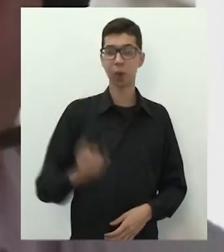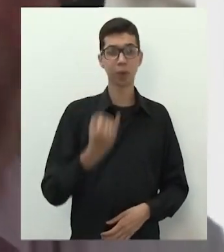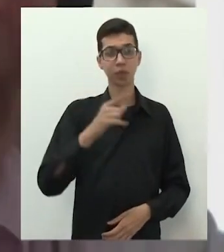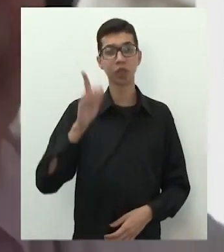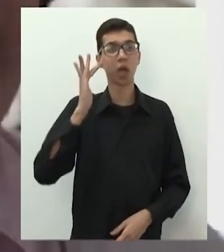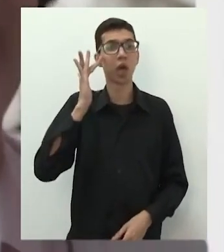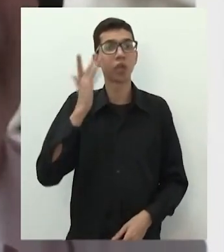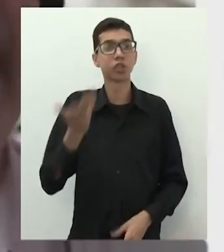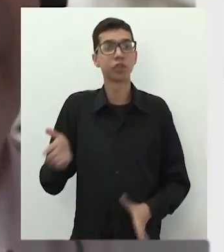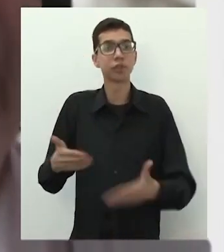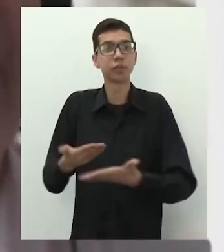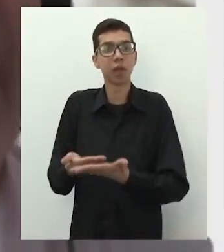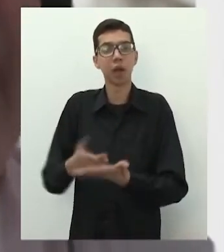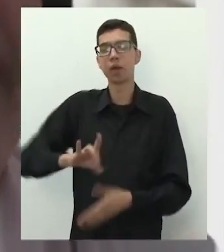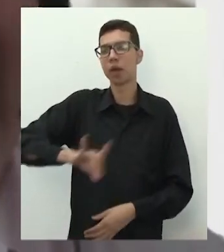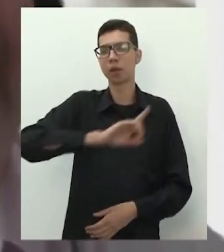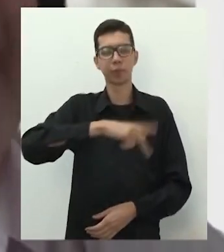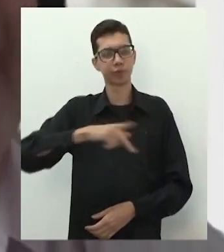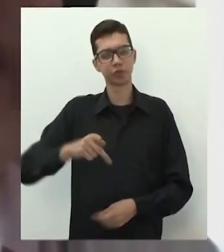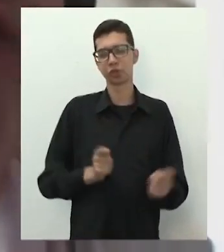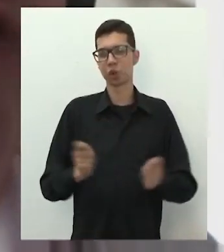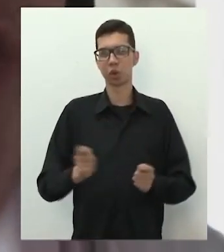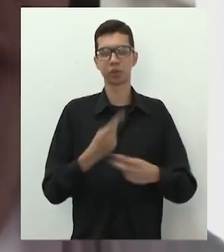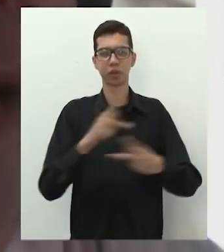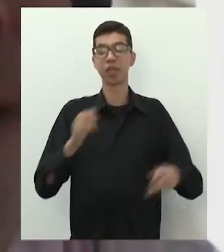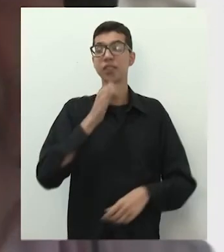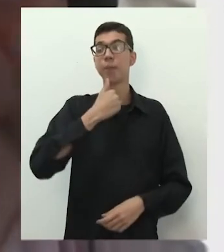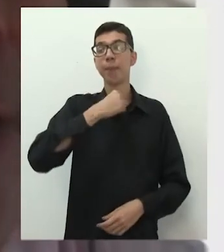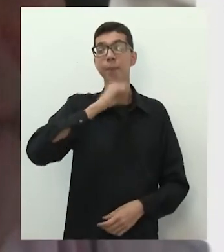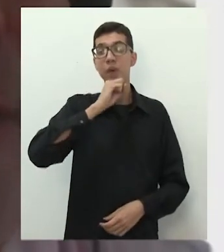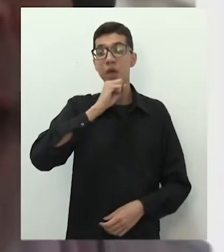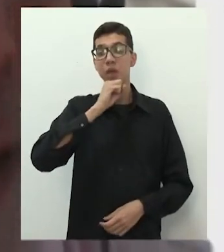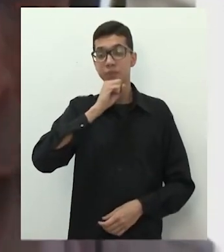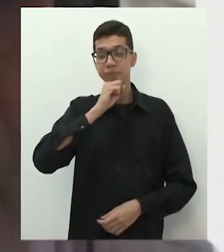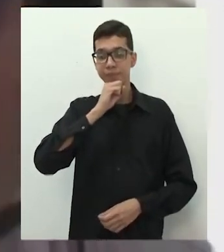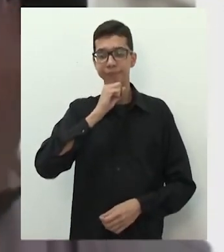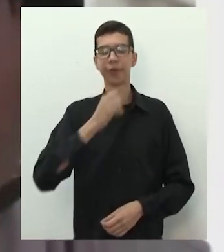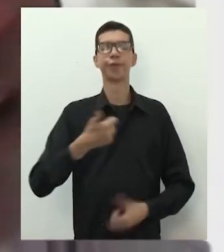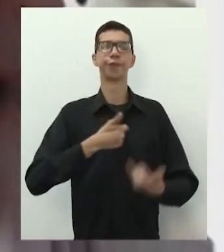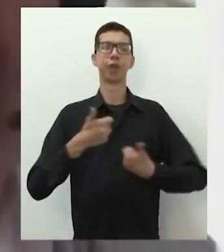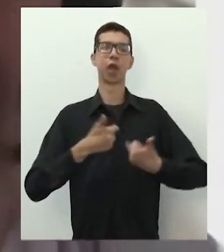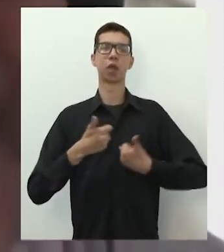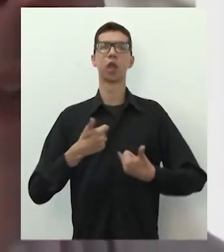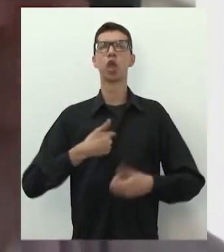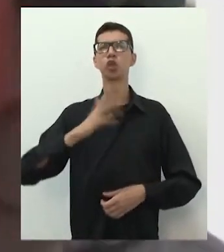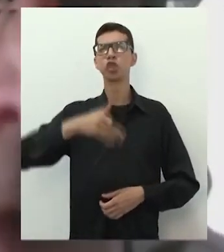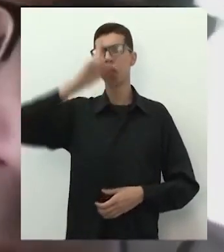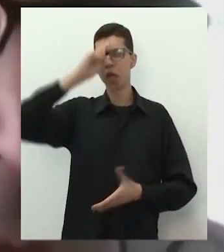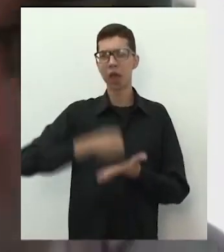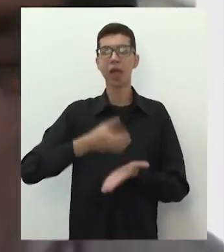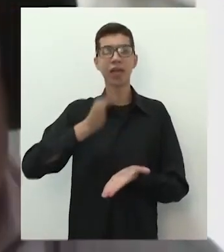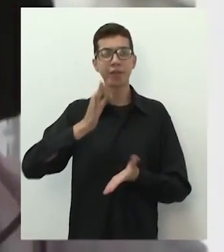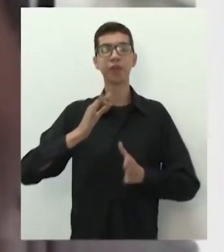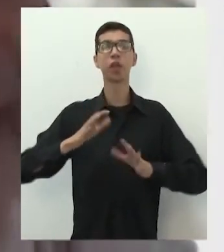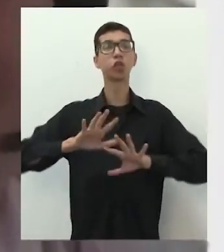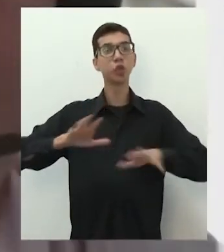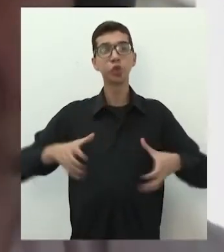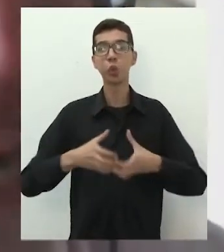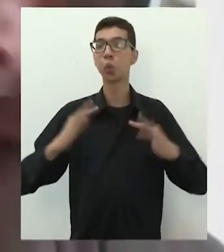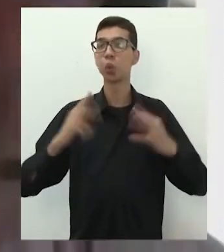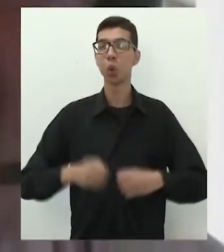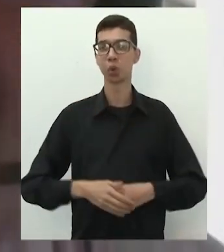momento. E quando chegar o momento, aí vocês sabem que é o momento da adolescência. O momento da adolescência, eu sempre digo, é o momento de você colocar